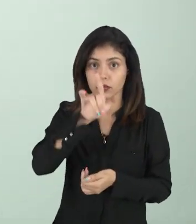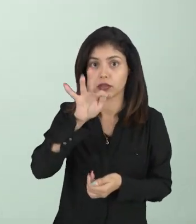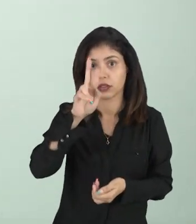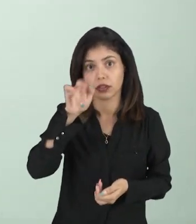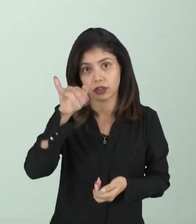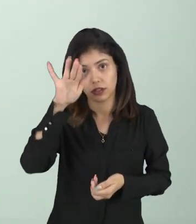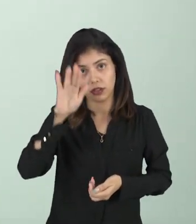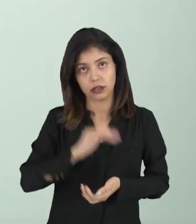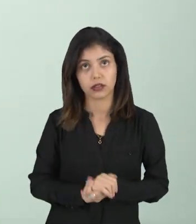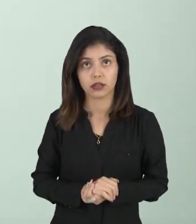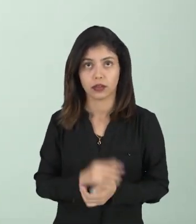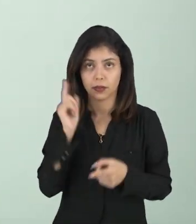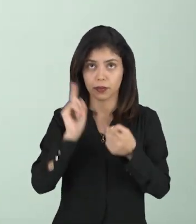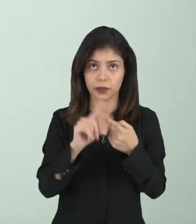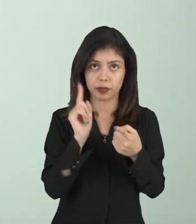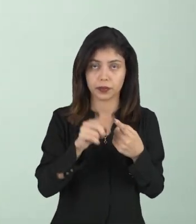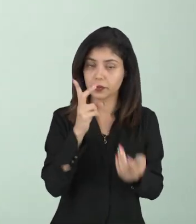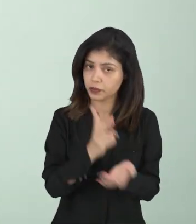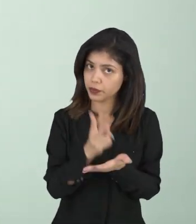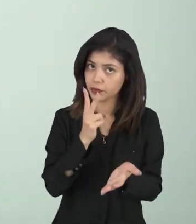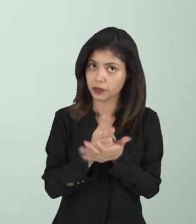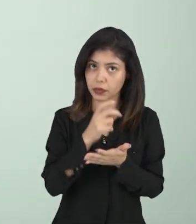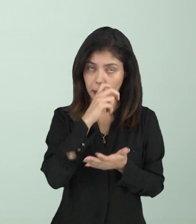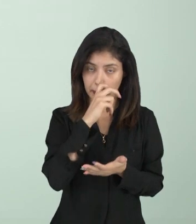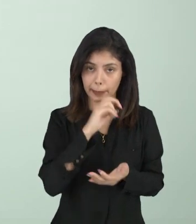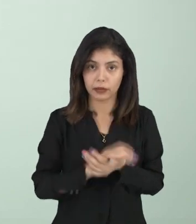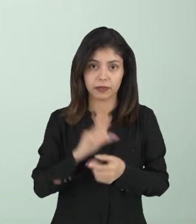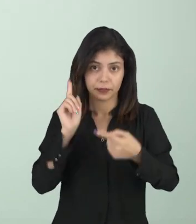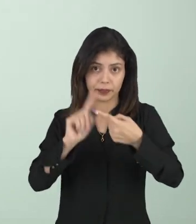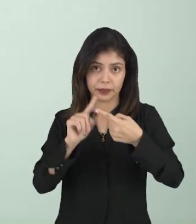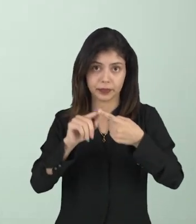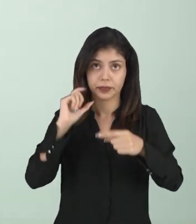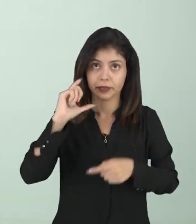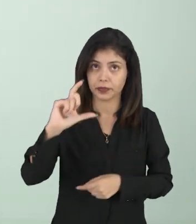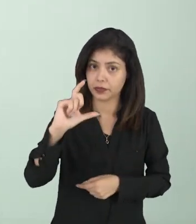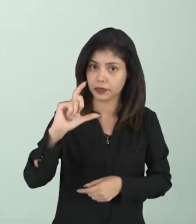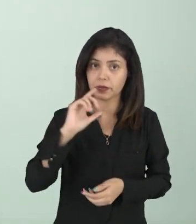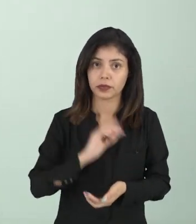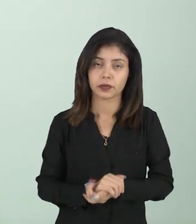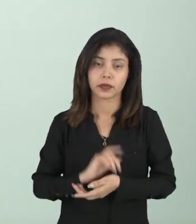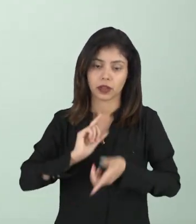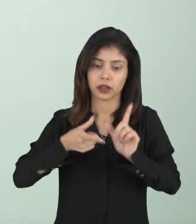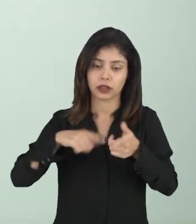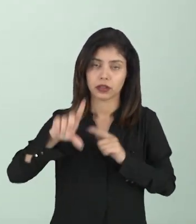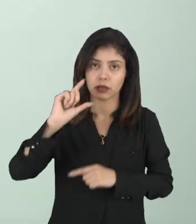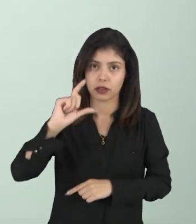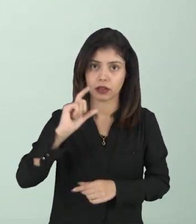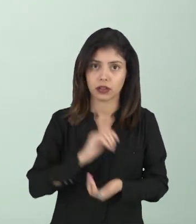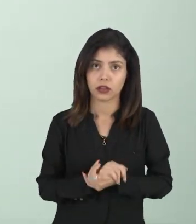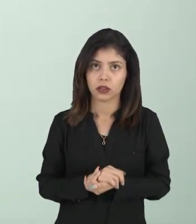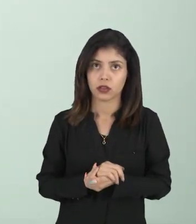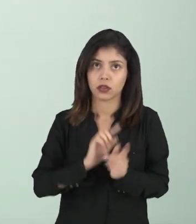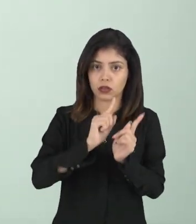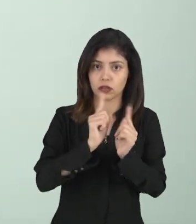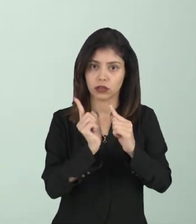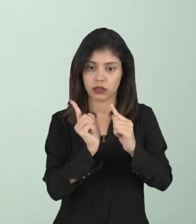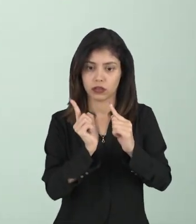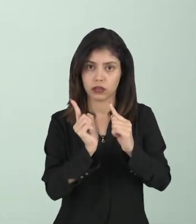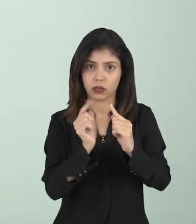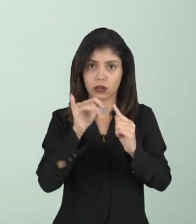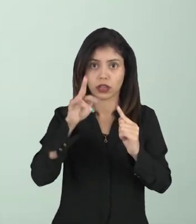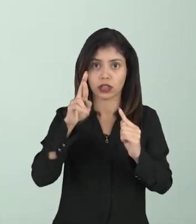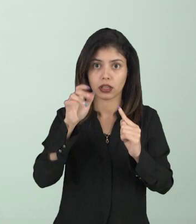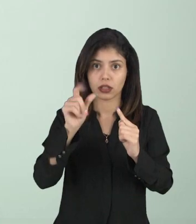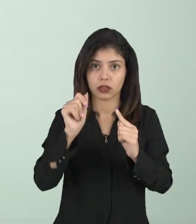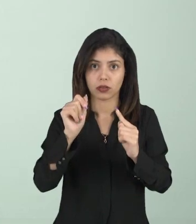latim, tá? O primeiro nome sempre tem que estar com a primeira letra em maiúsculo. Esse nome sempre tem que vir ou sublinhado ou em